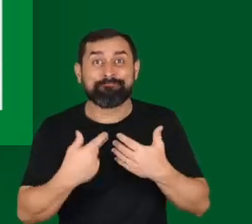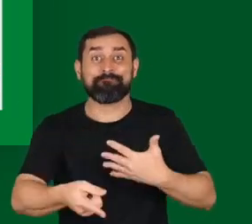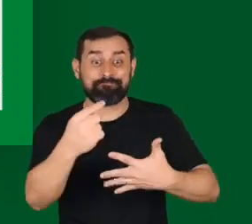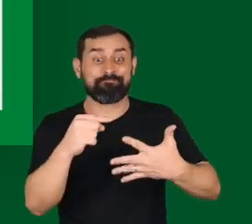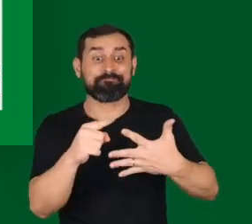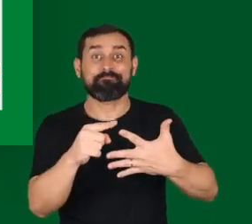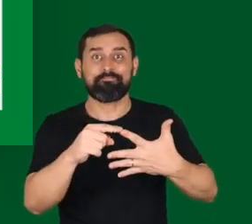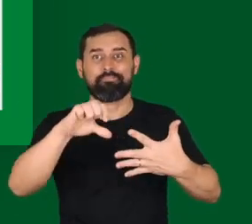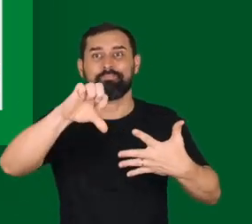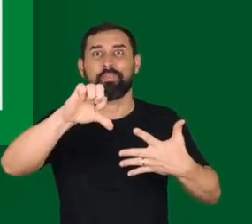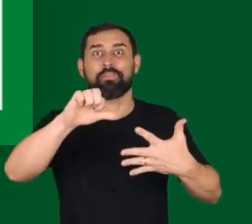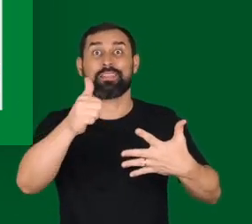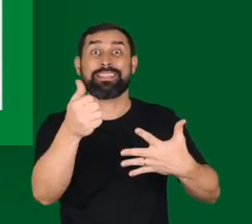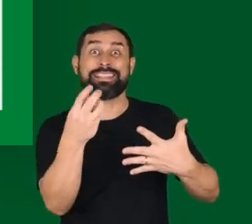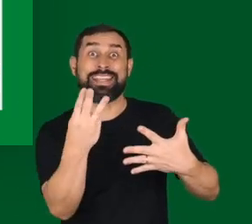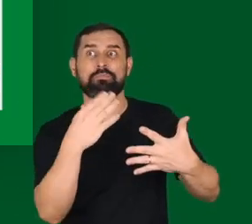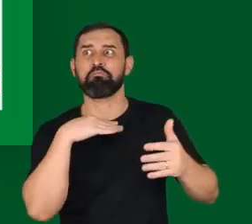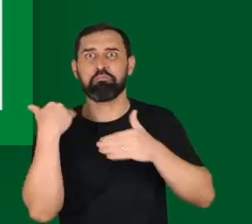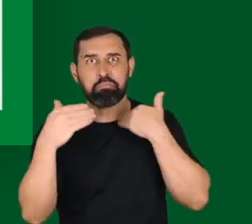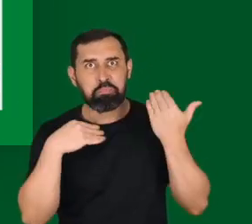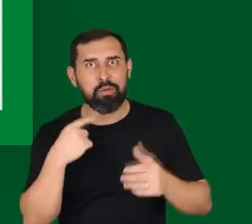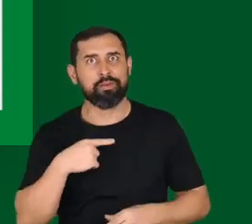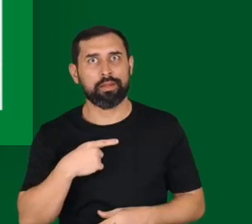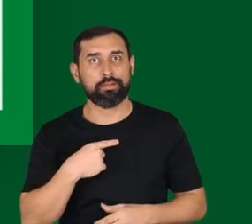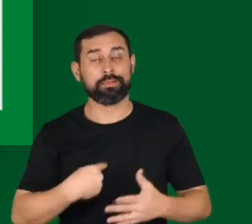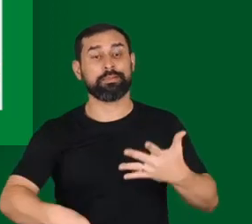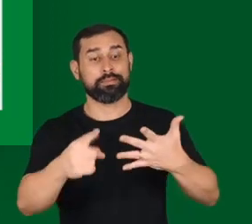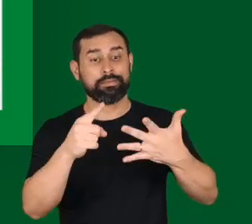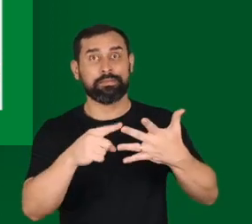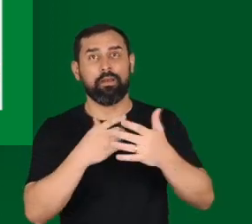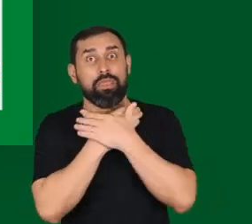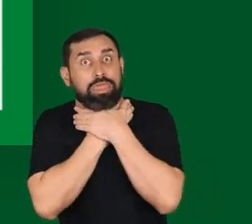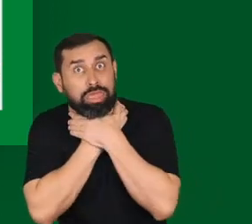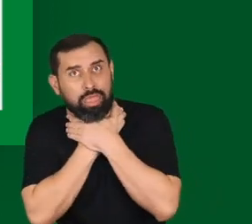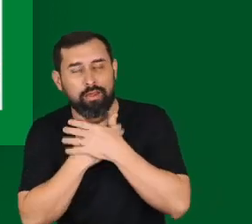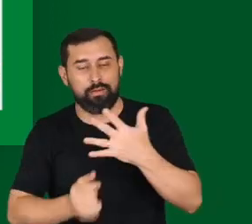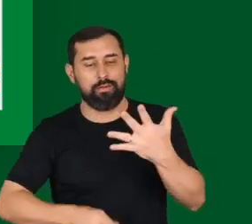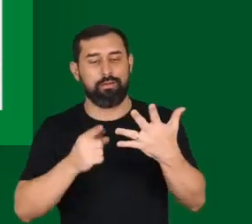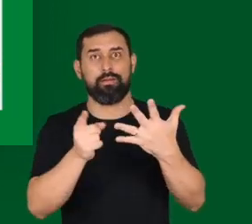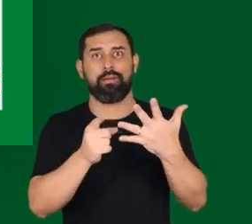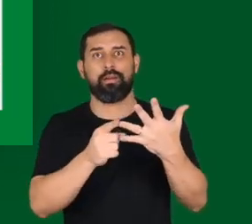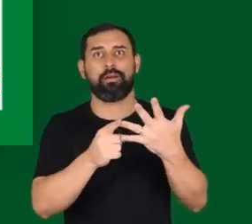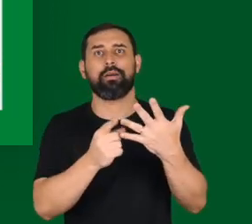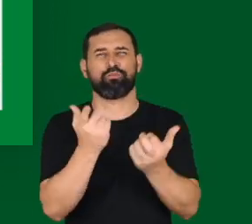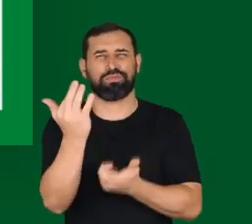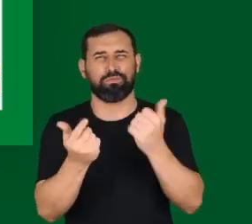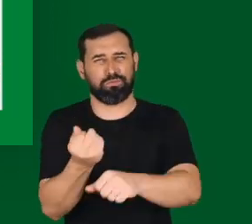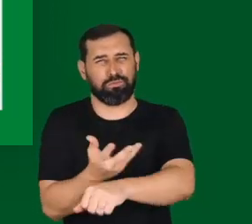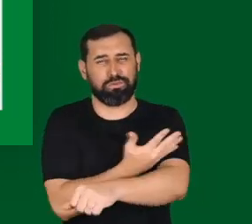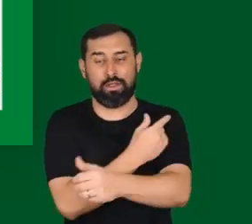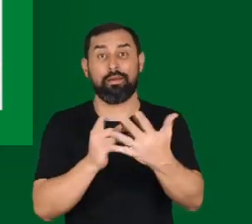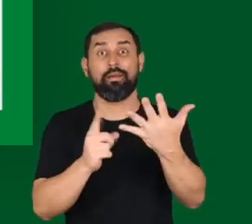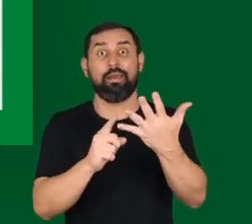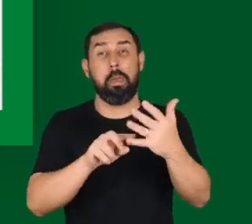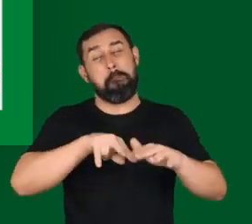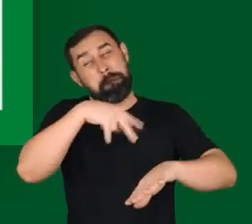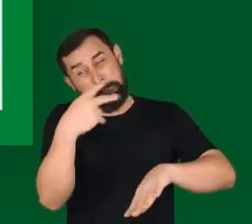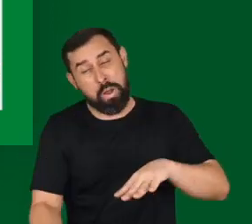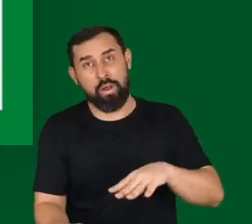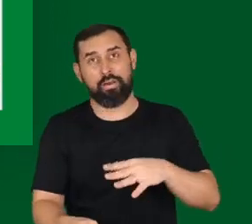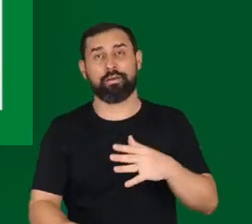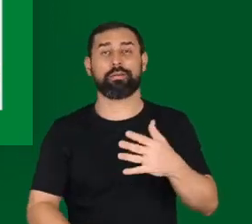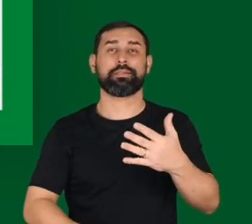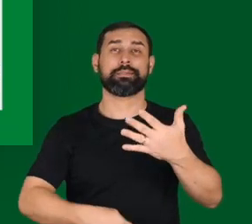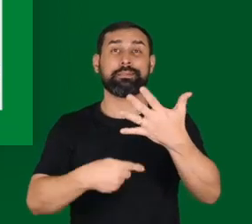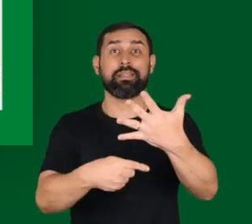afogamento, trazendo aí 913 vítimas. Terceiro, sufocação. Quarto, queimadura. Quinto,